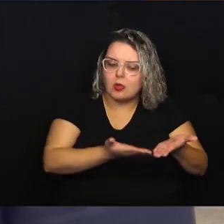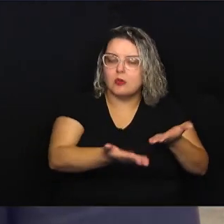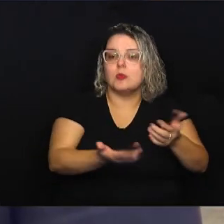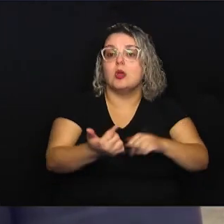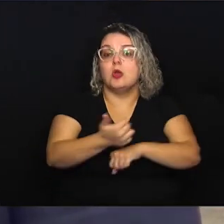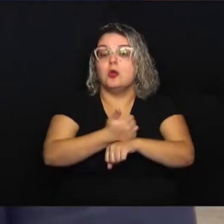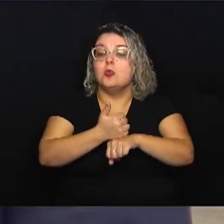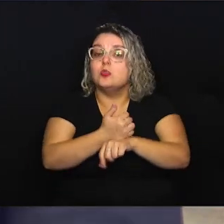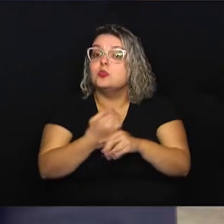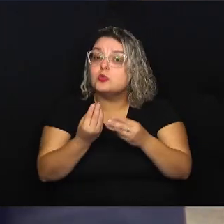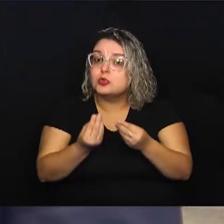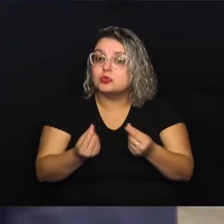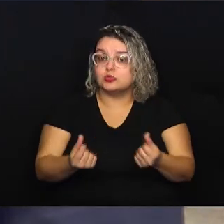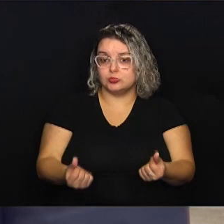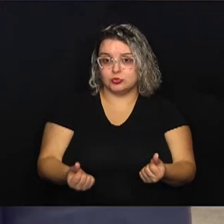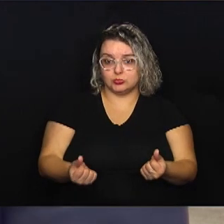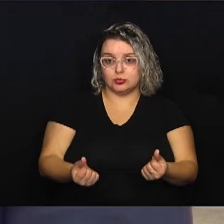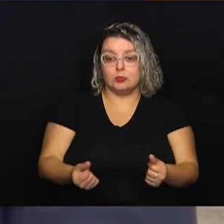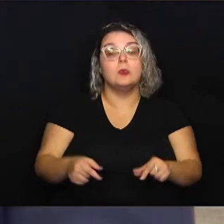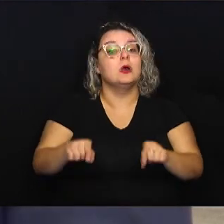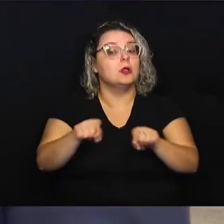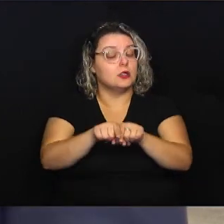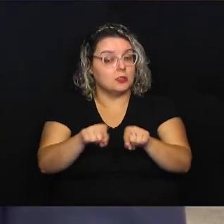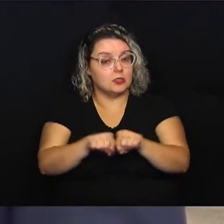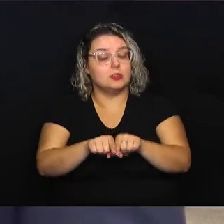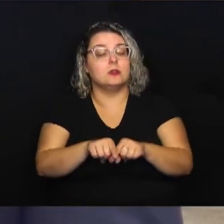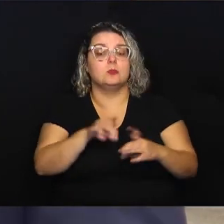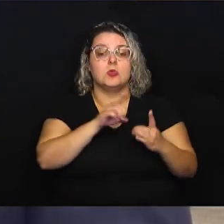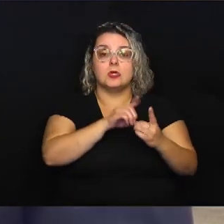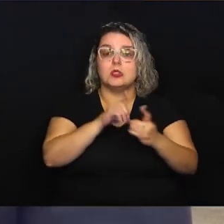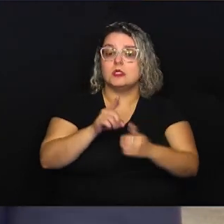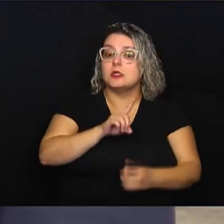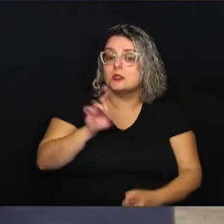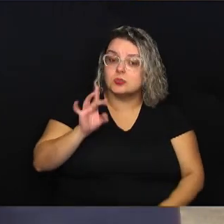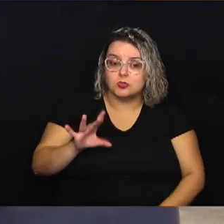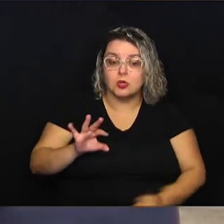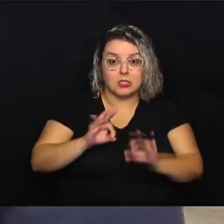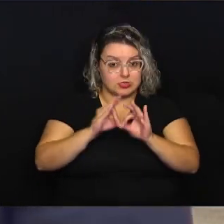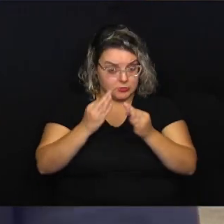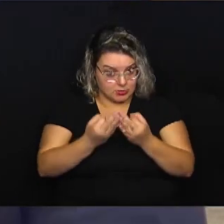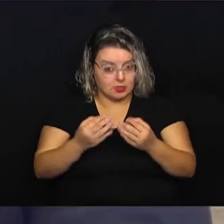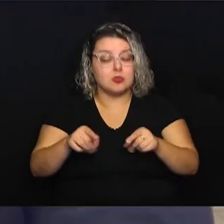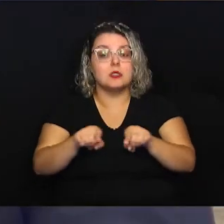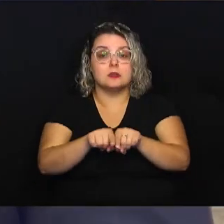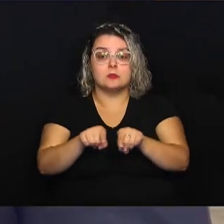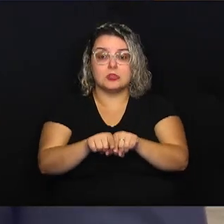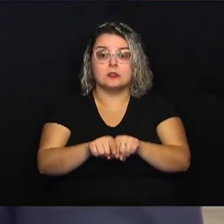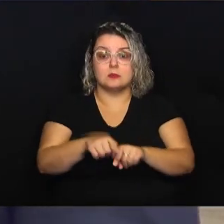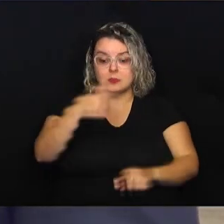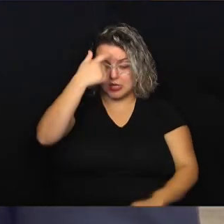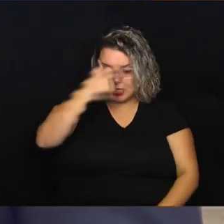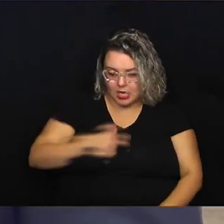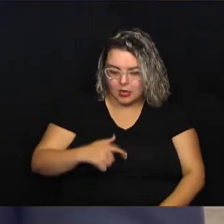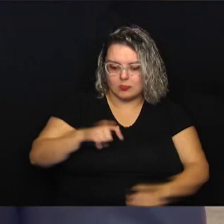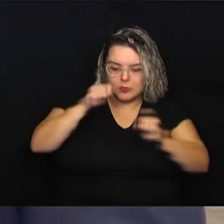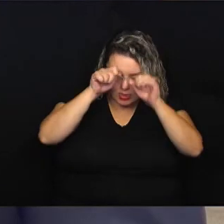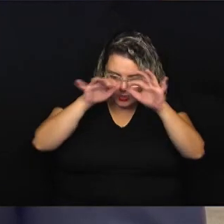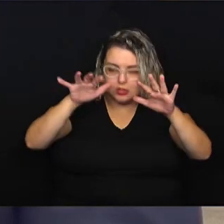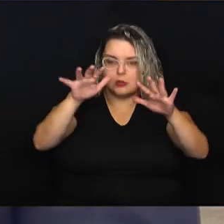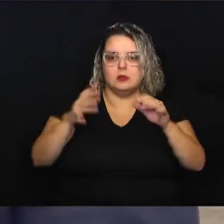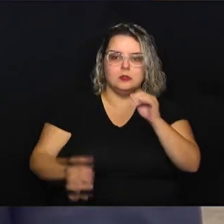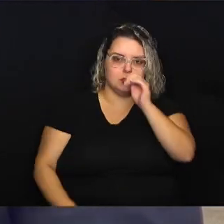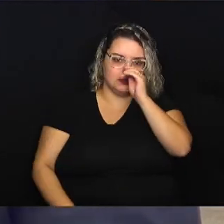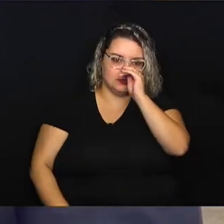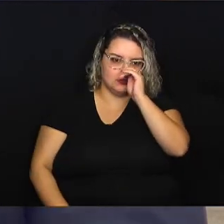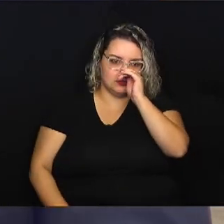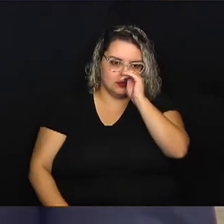profissionais qualificados para também atender não só as famílias, mas o autista. Então, é um